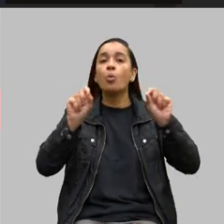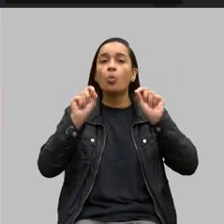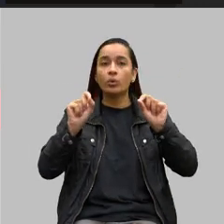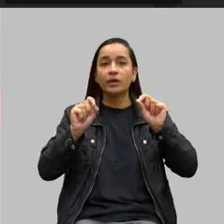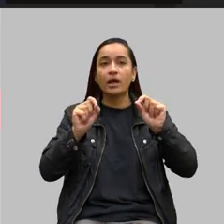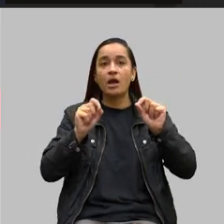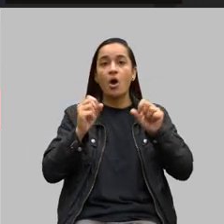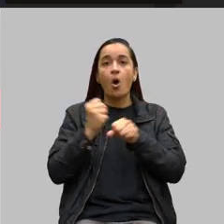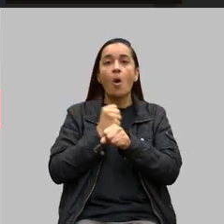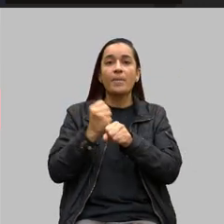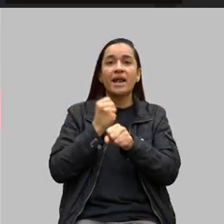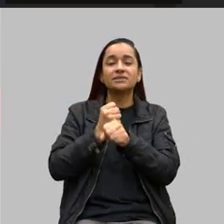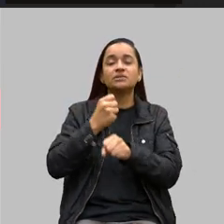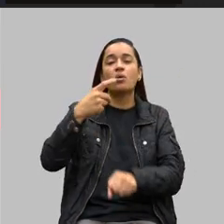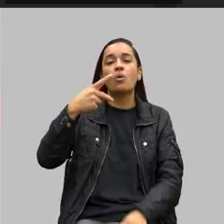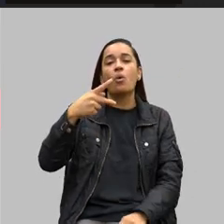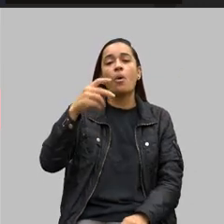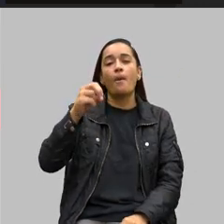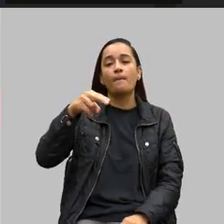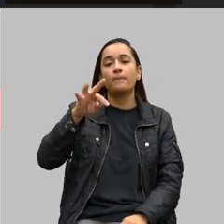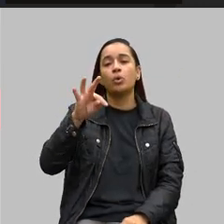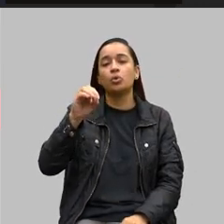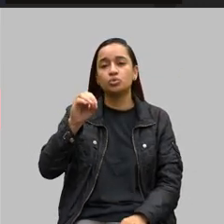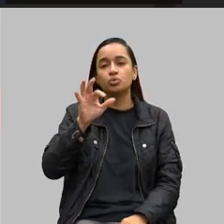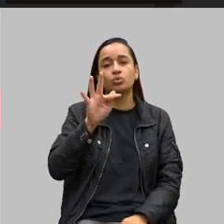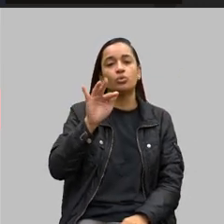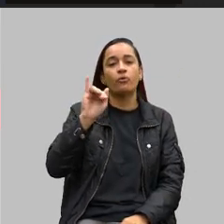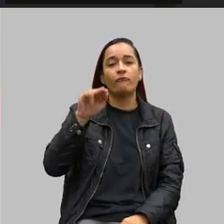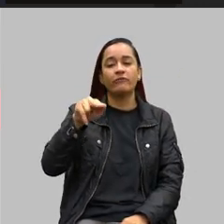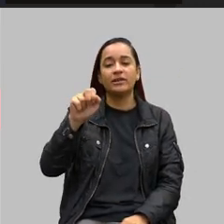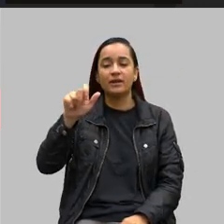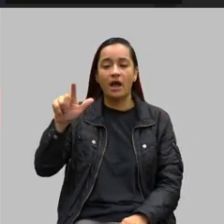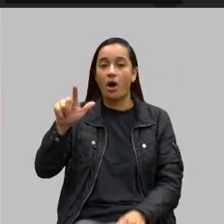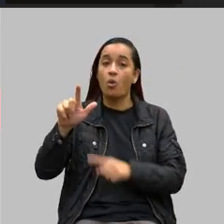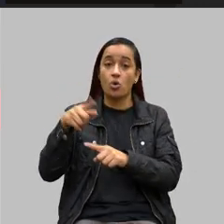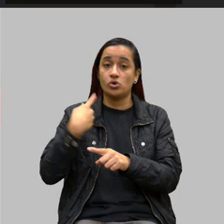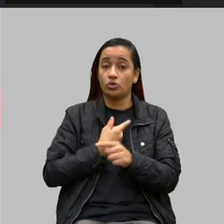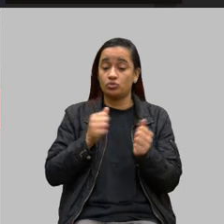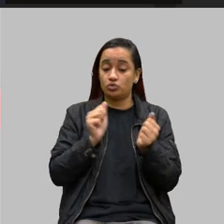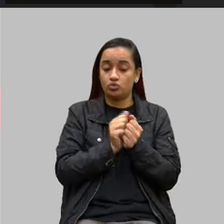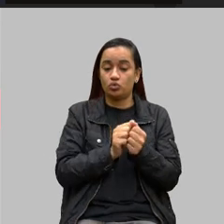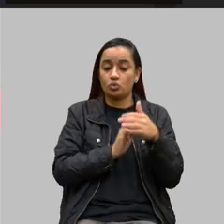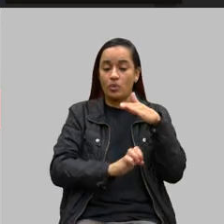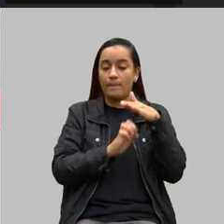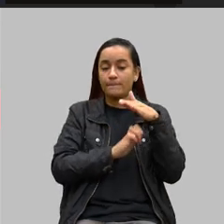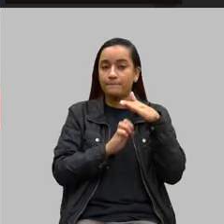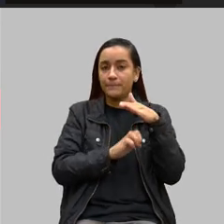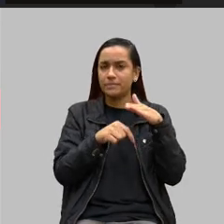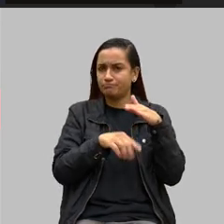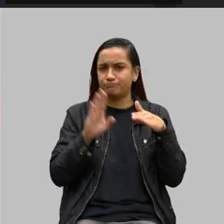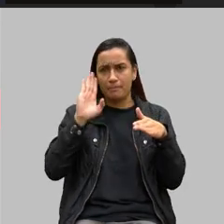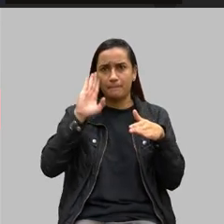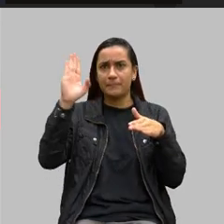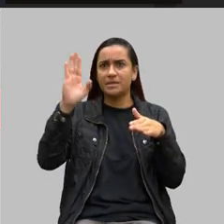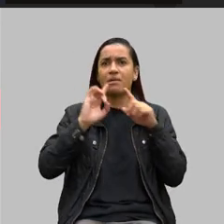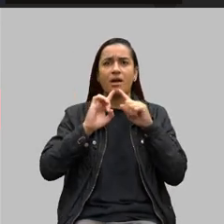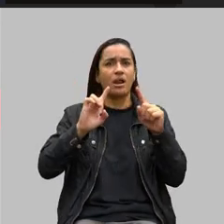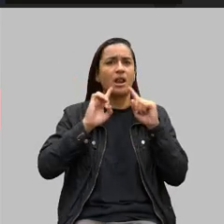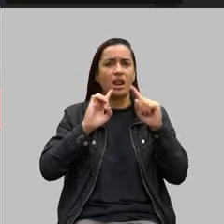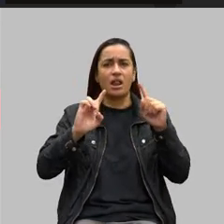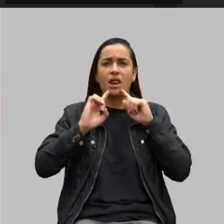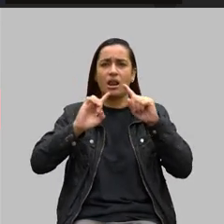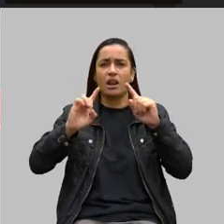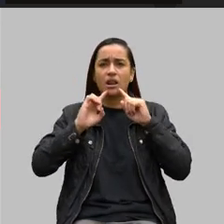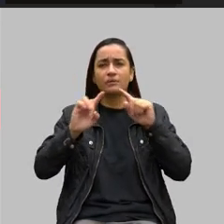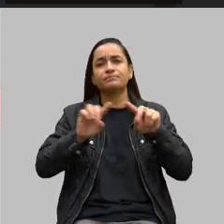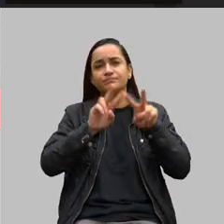operação ponto final foi uma operação que a gente fez aqui é junto né a uma empresa que era uma das principais aí alvo de reclamação dos usuários que